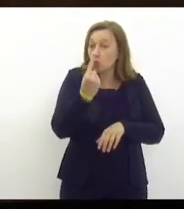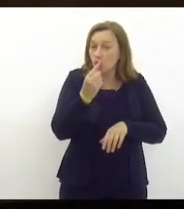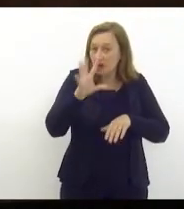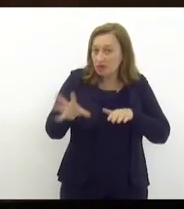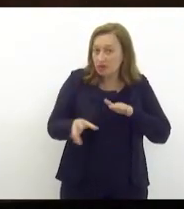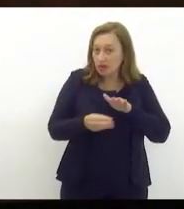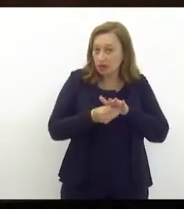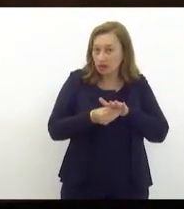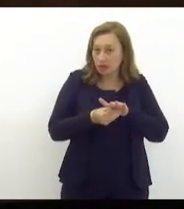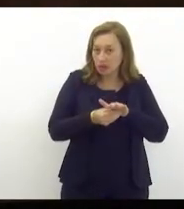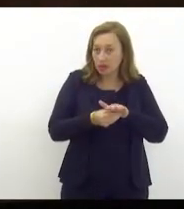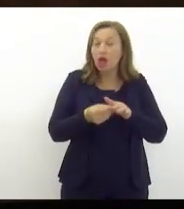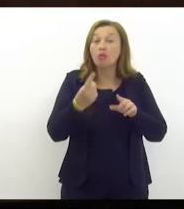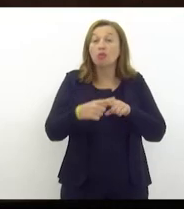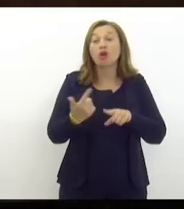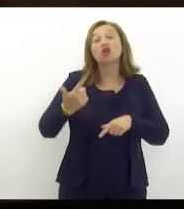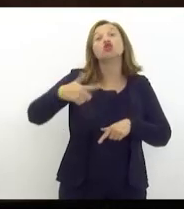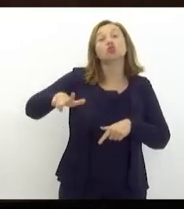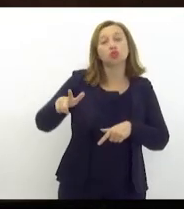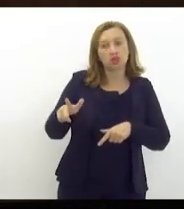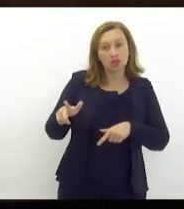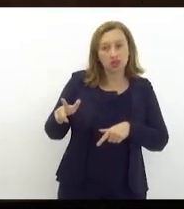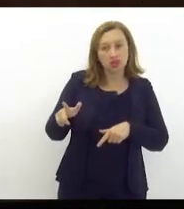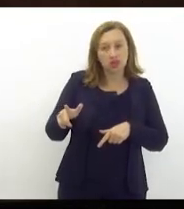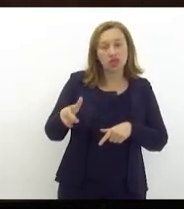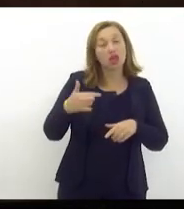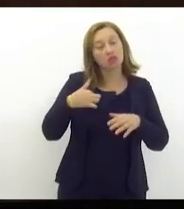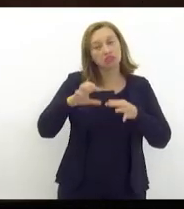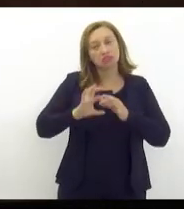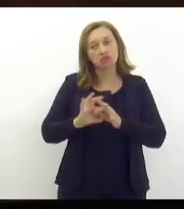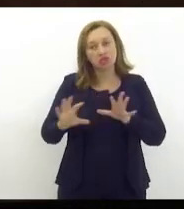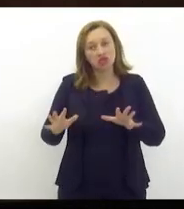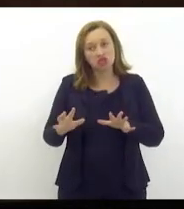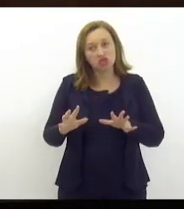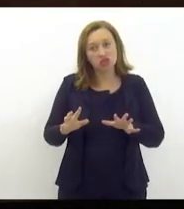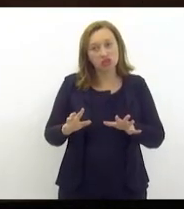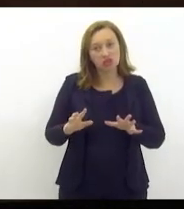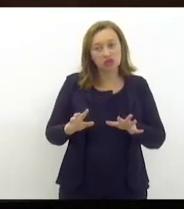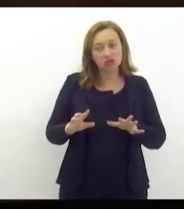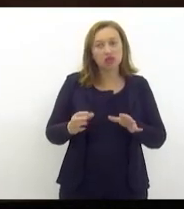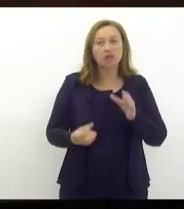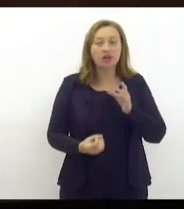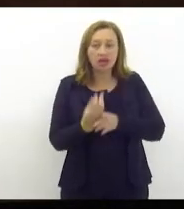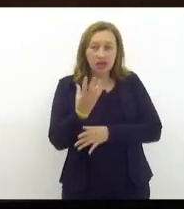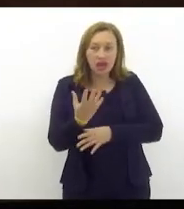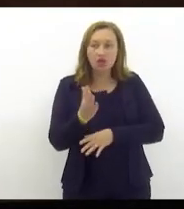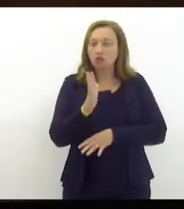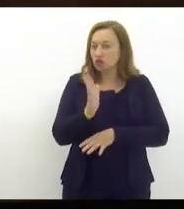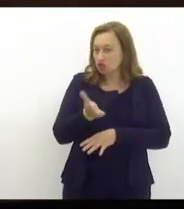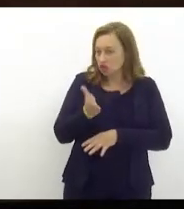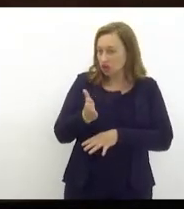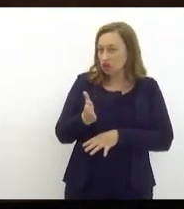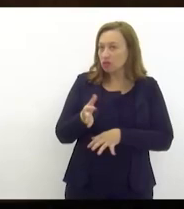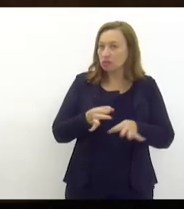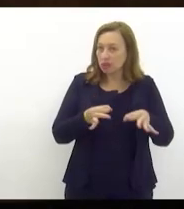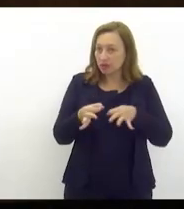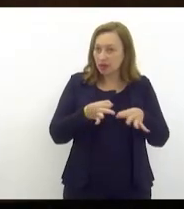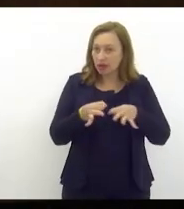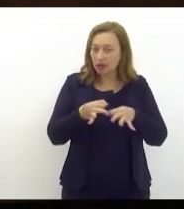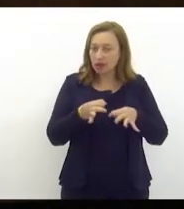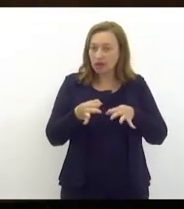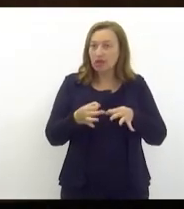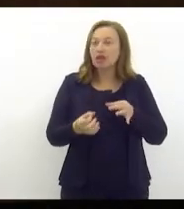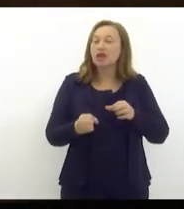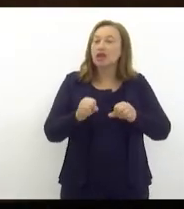emenda, porque as outras eu deixarei para fazê-las, como já estou fazendo, com emendas de